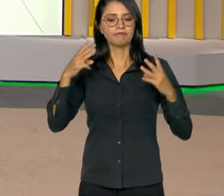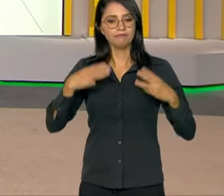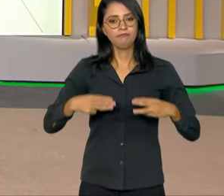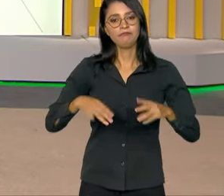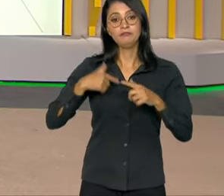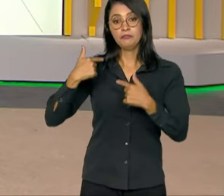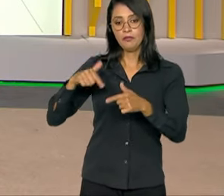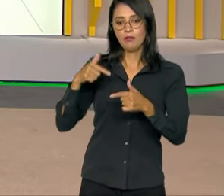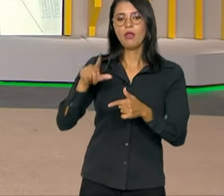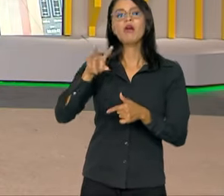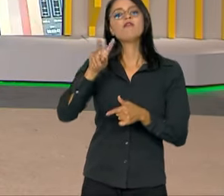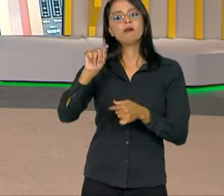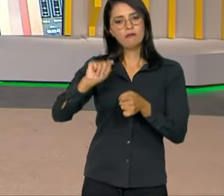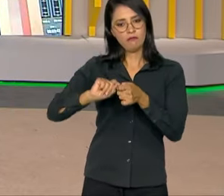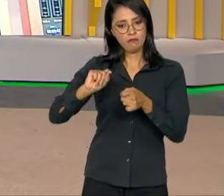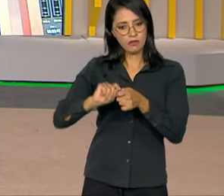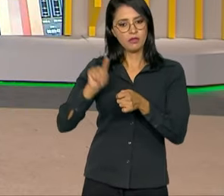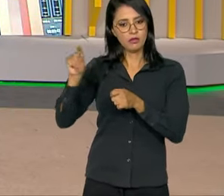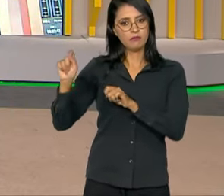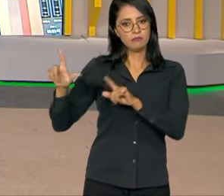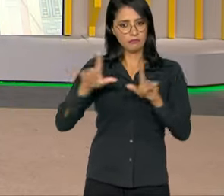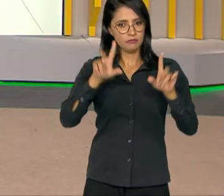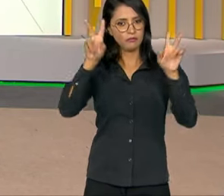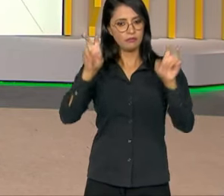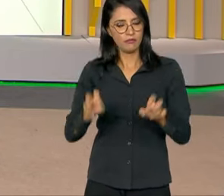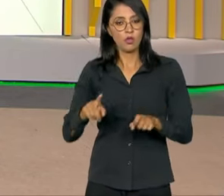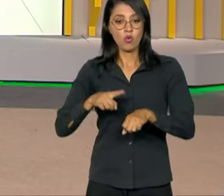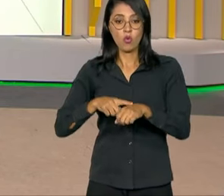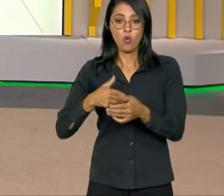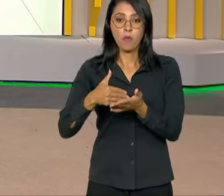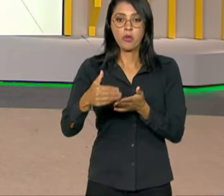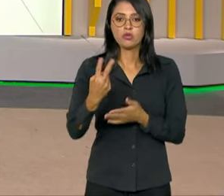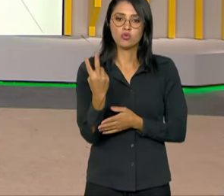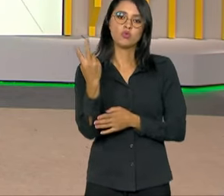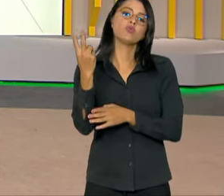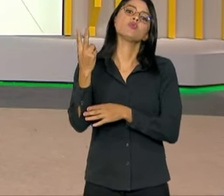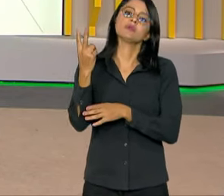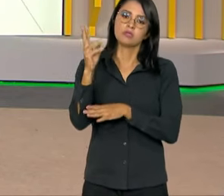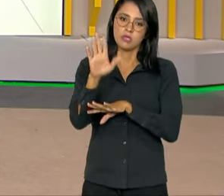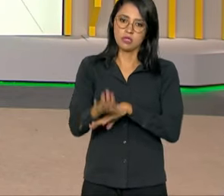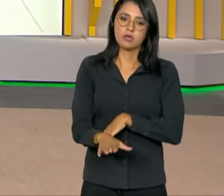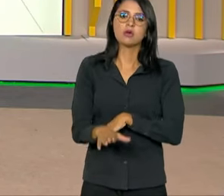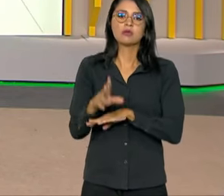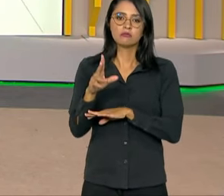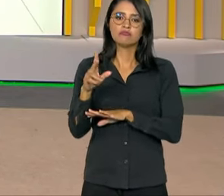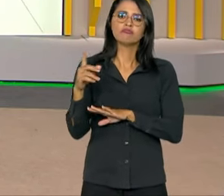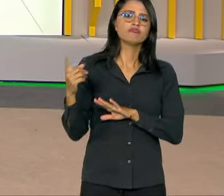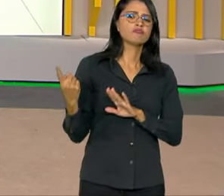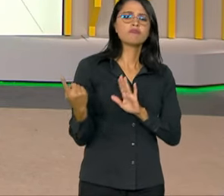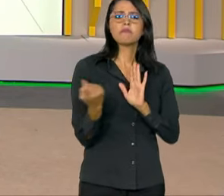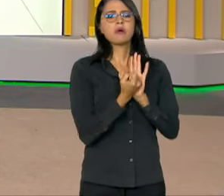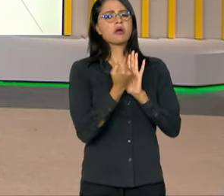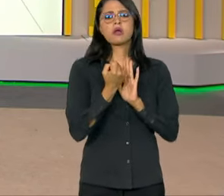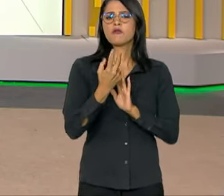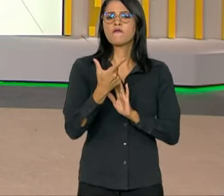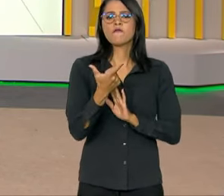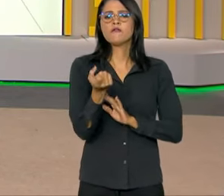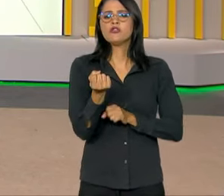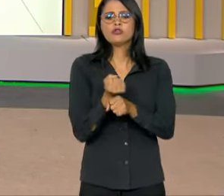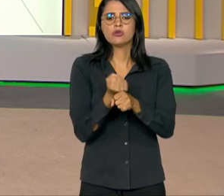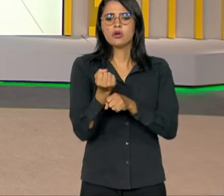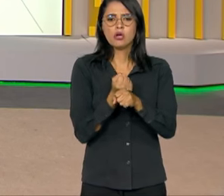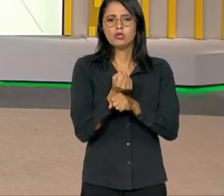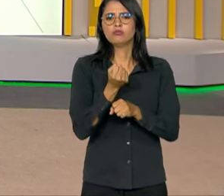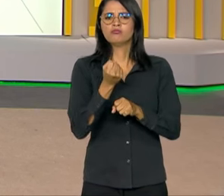Trabalho e Emprego vai realizar, né, esse painel a partir das 14h. É um evento que marca os 20 anos de uma